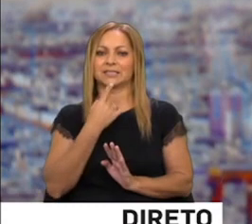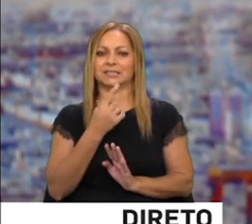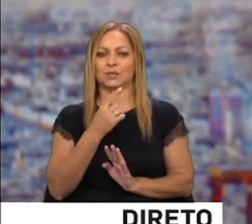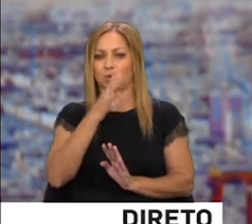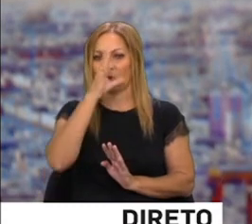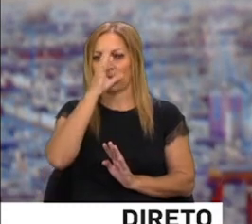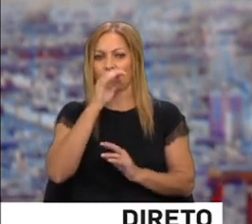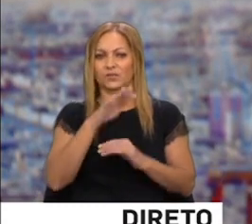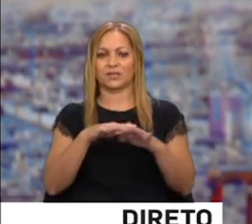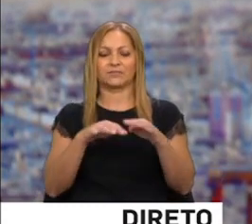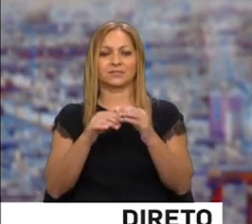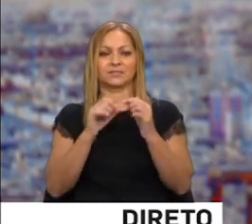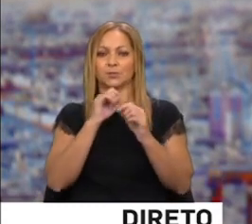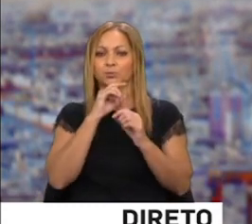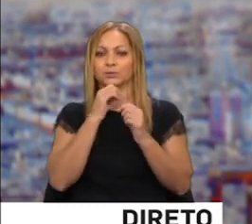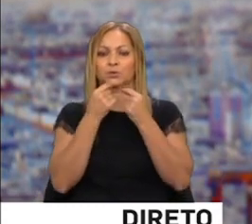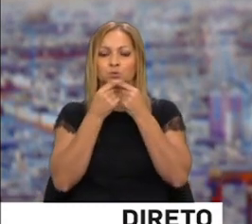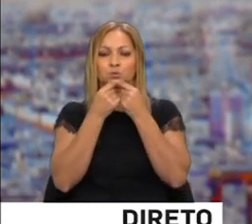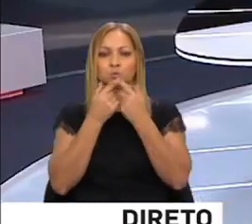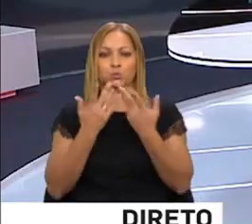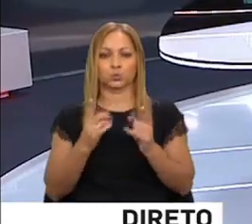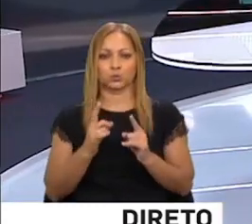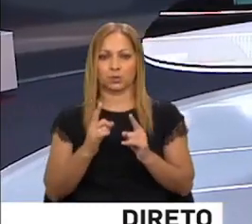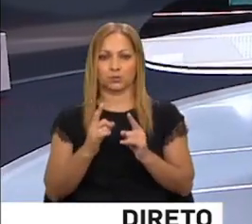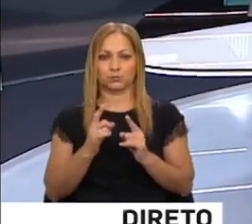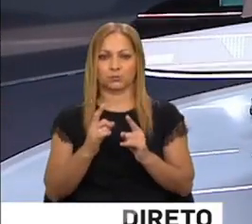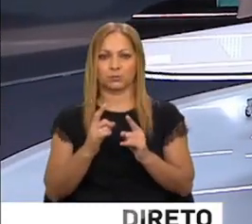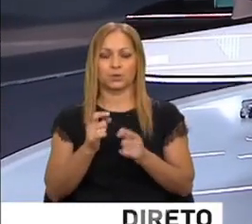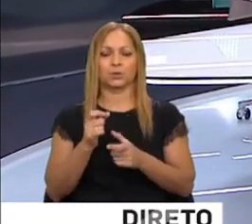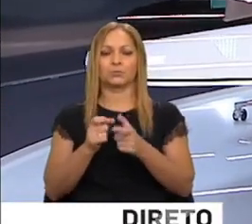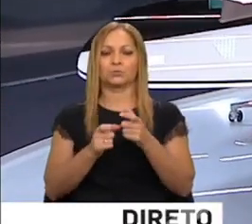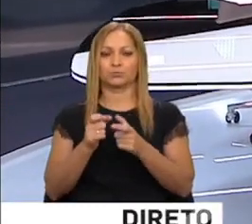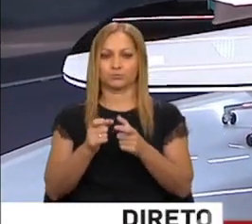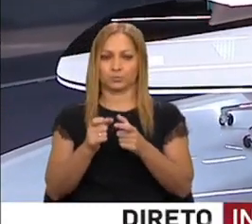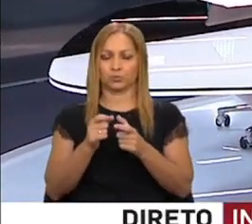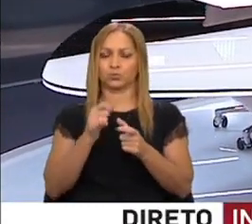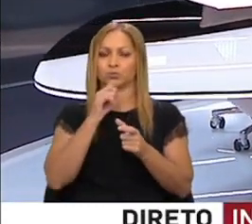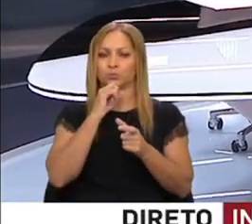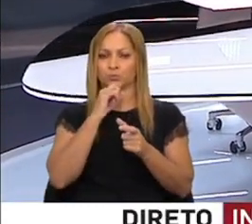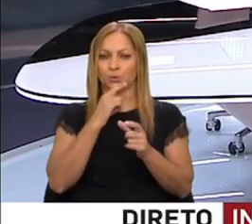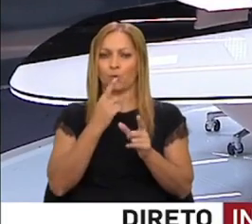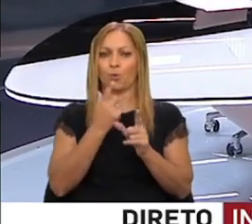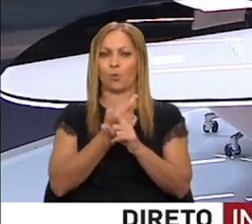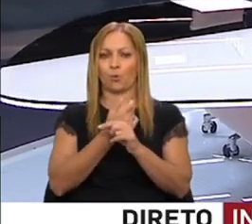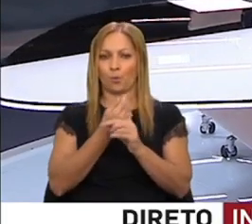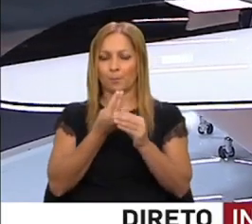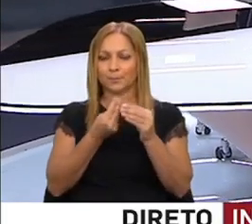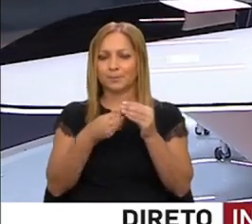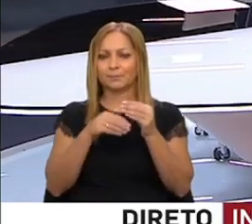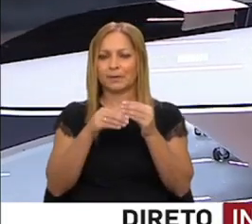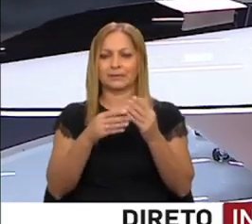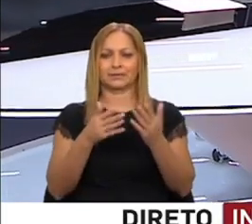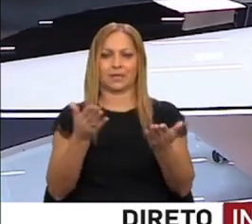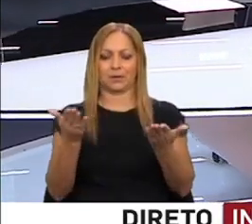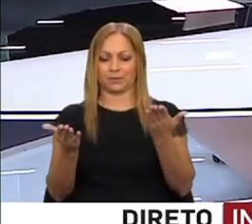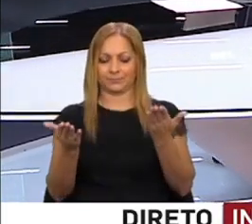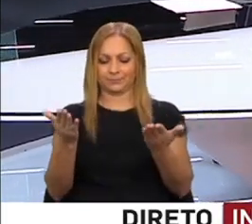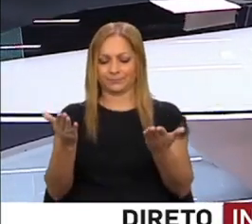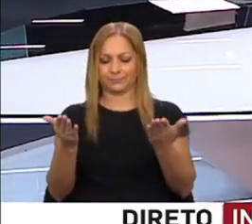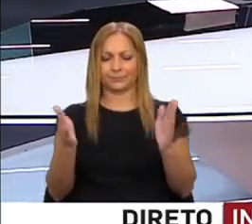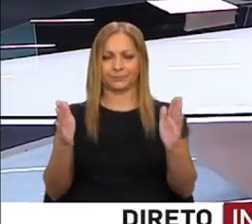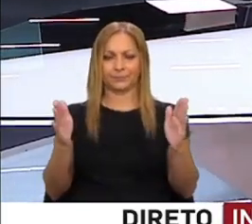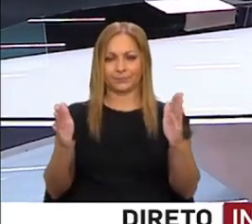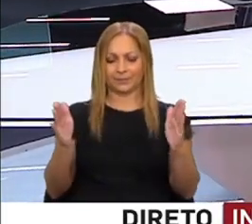não está a fazer tudo aquilo que pode eh para que os portugueses Não percam poder de compra alguns no meio está